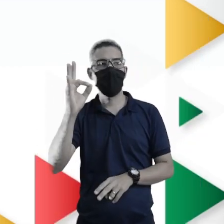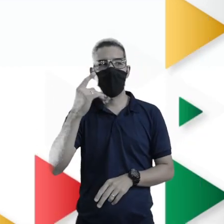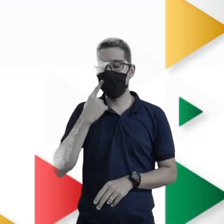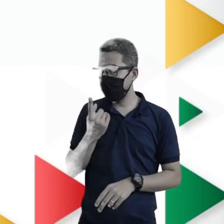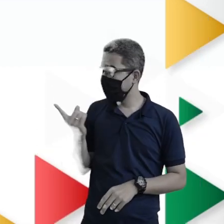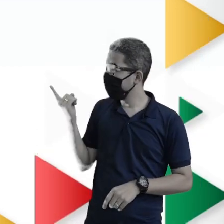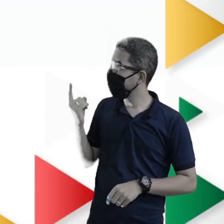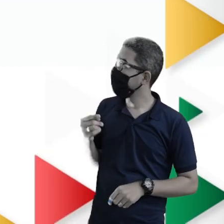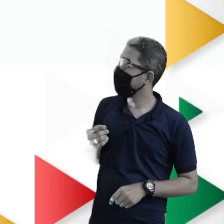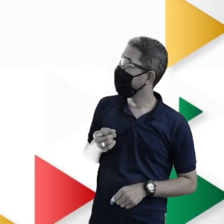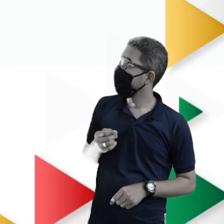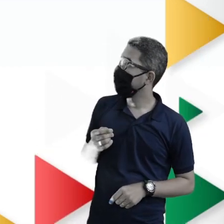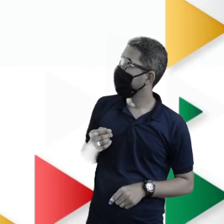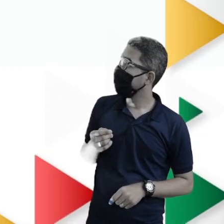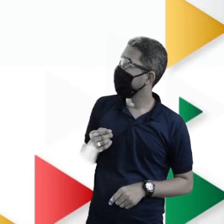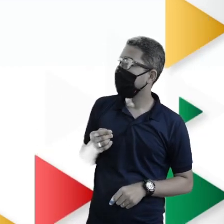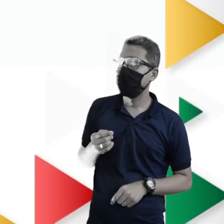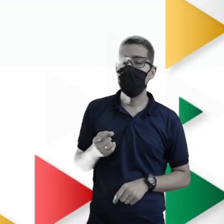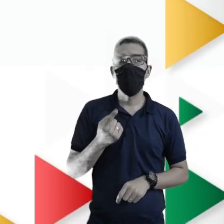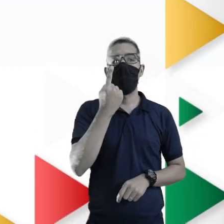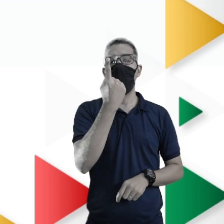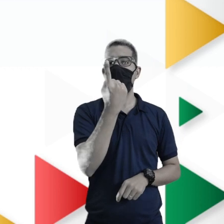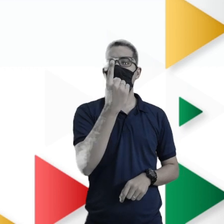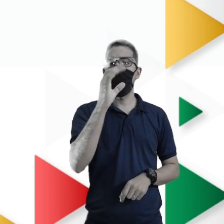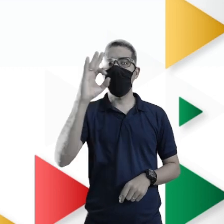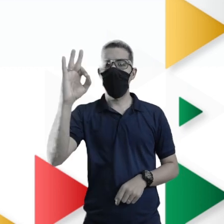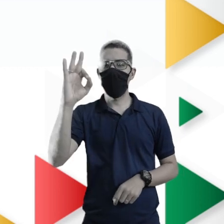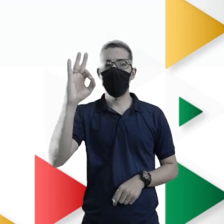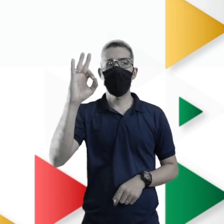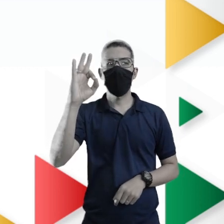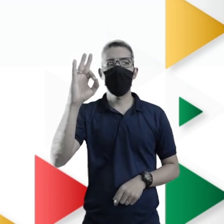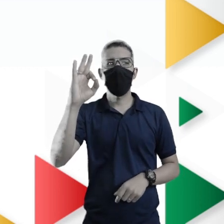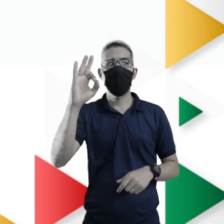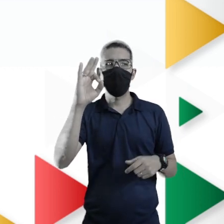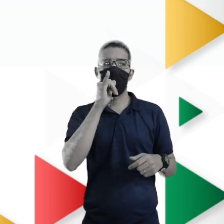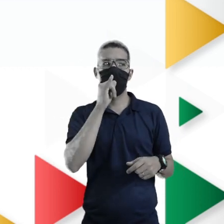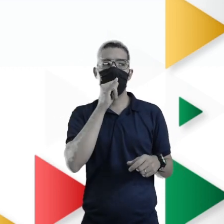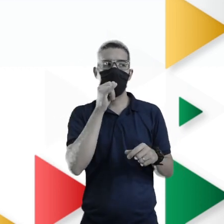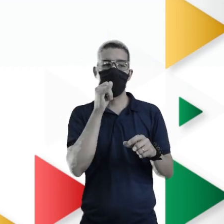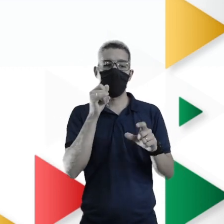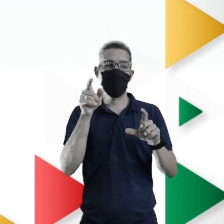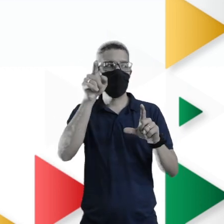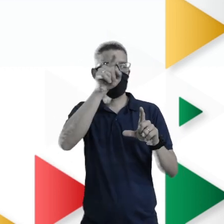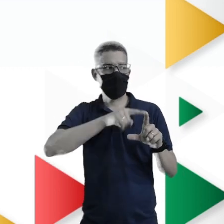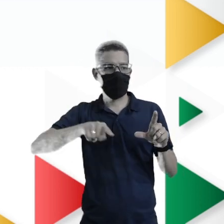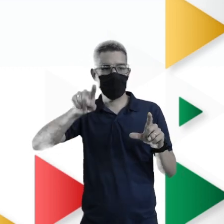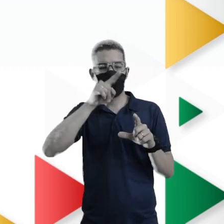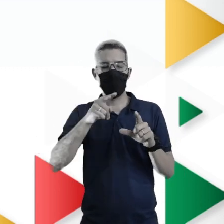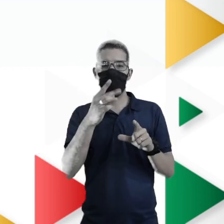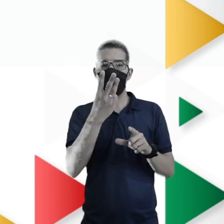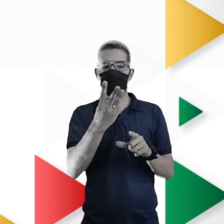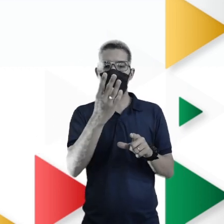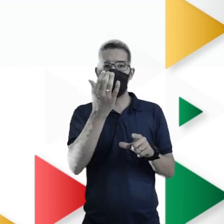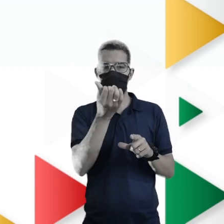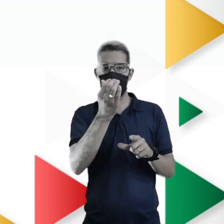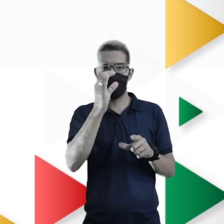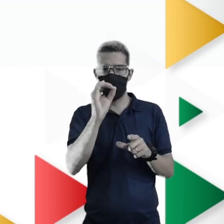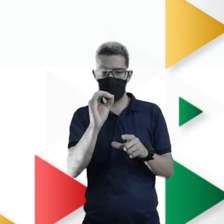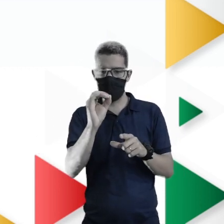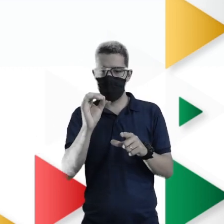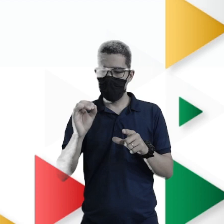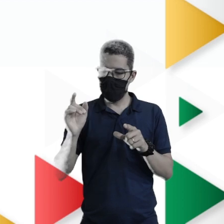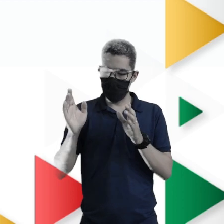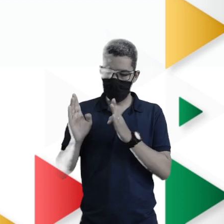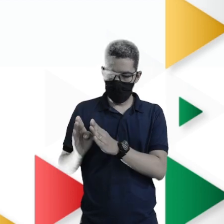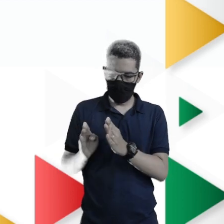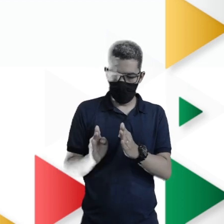ó. 1 grau, ou seja, a circunferência foi dividida em 360 partes e uma delas representa